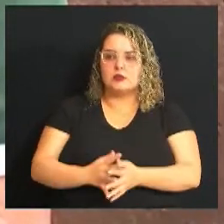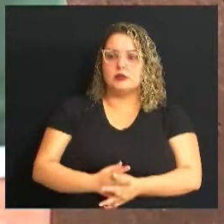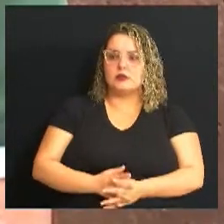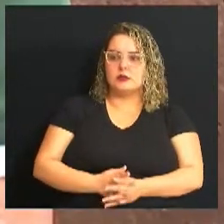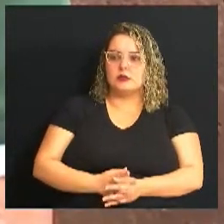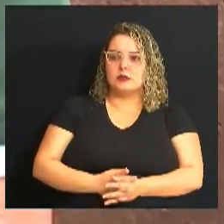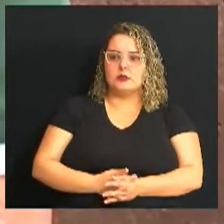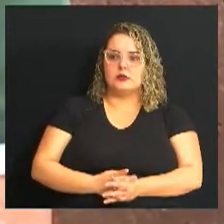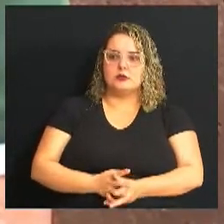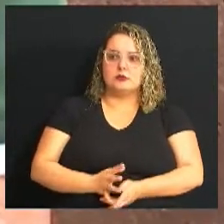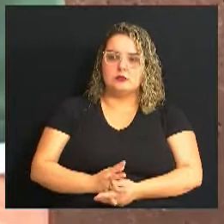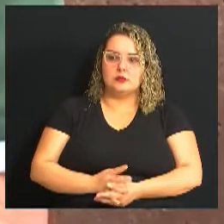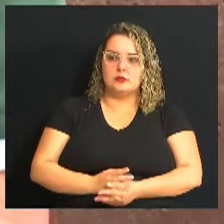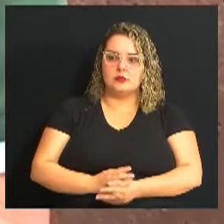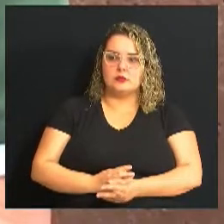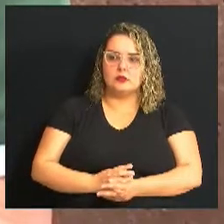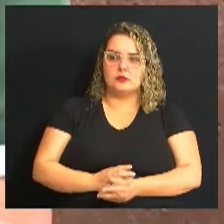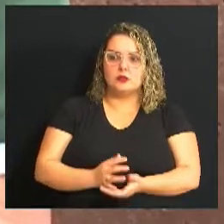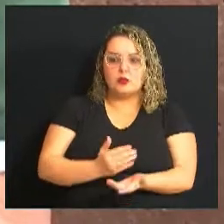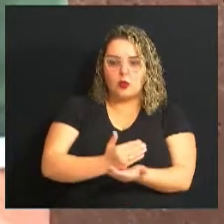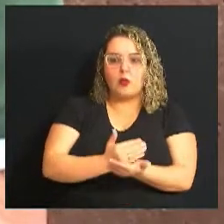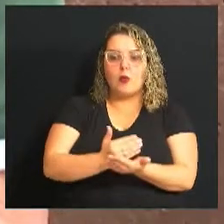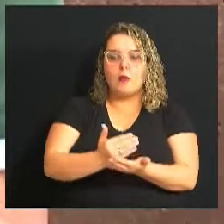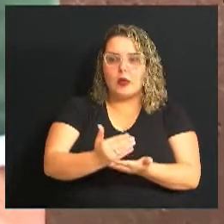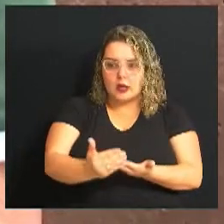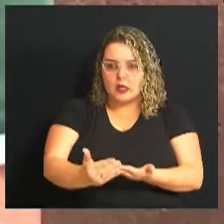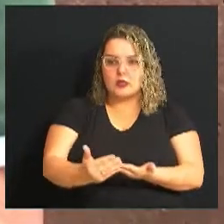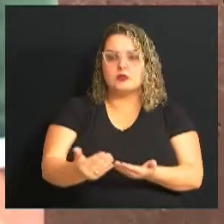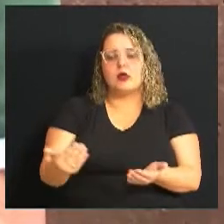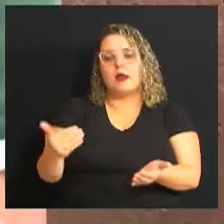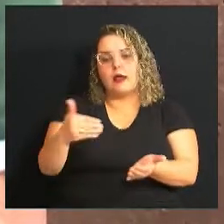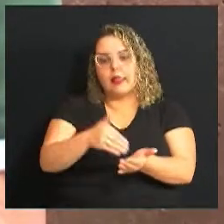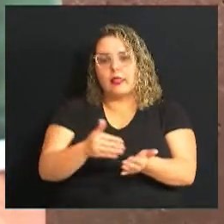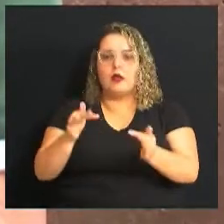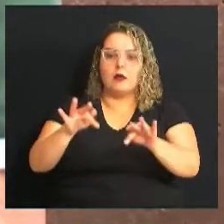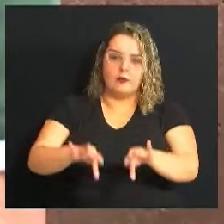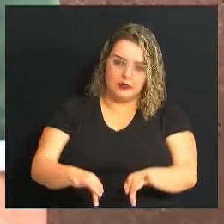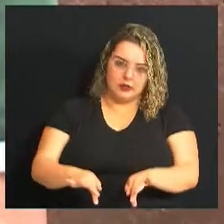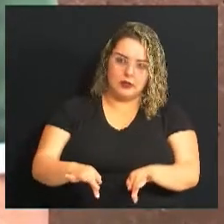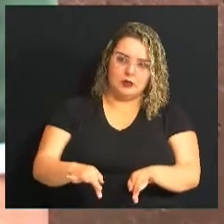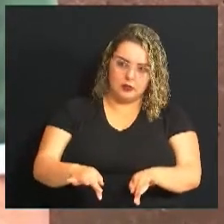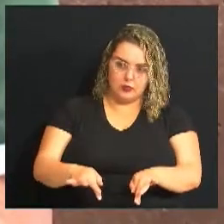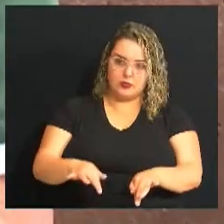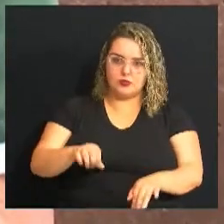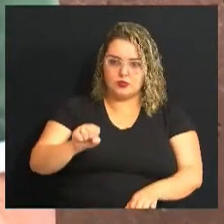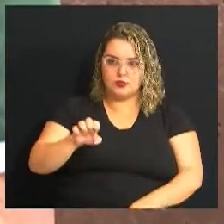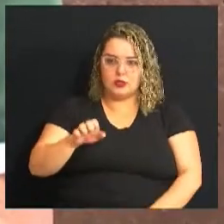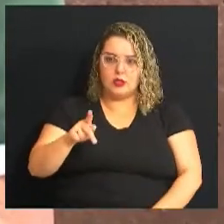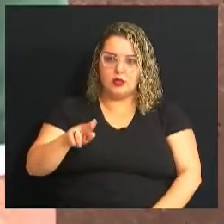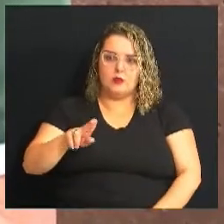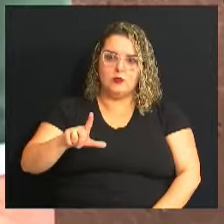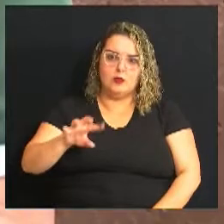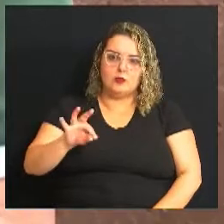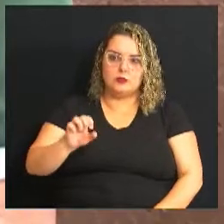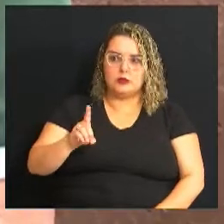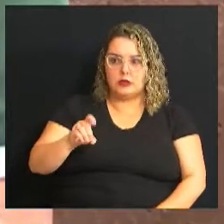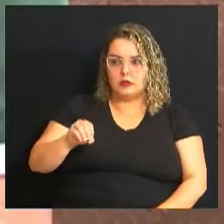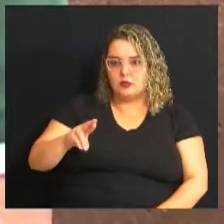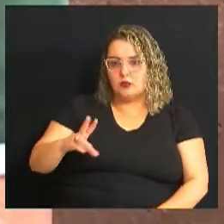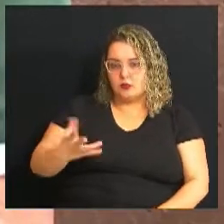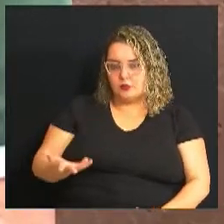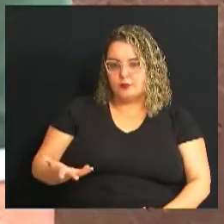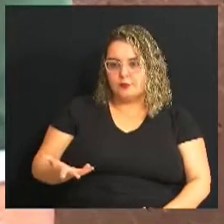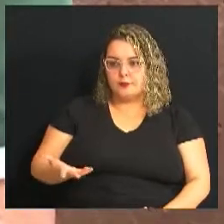desde do início do processo inicial até o final do sepultador. Uhum.